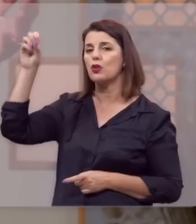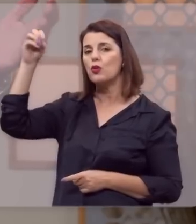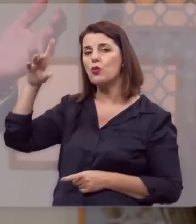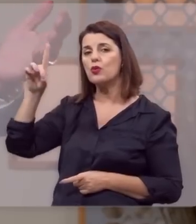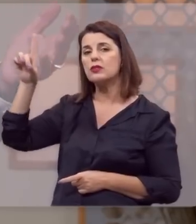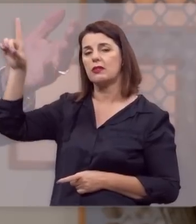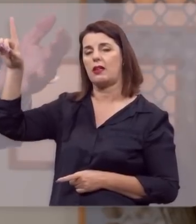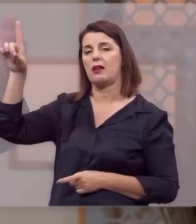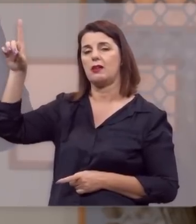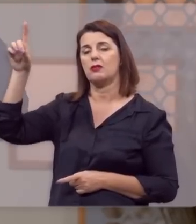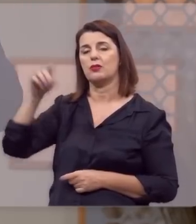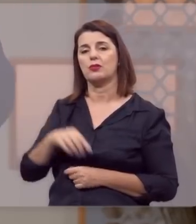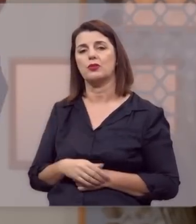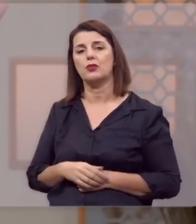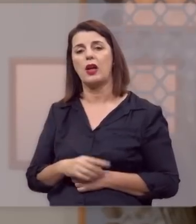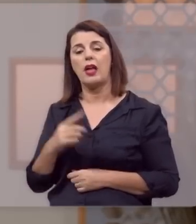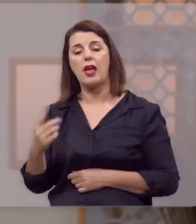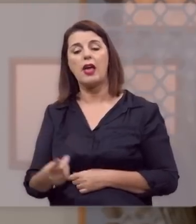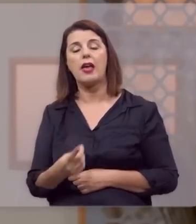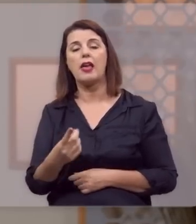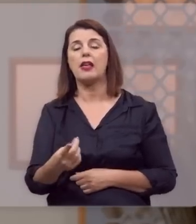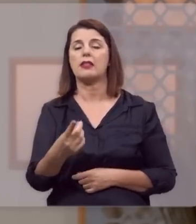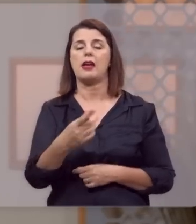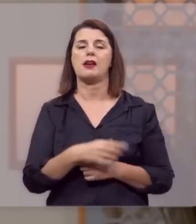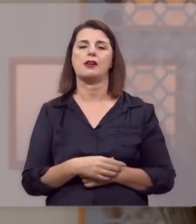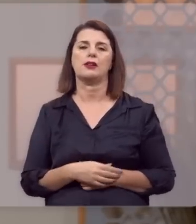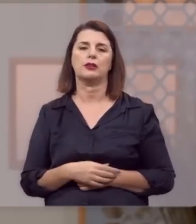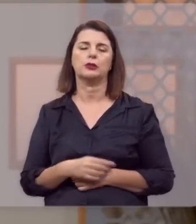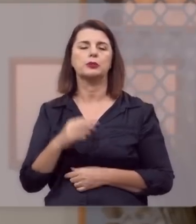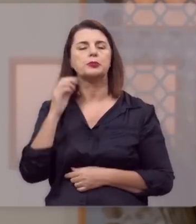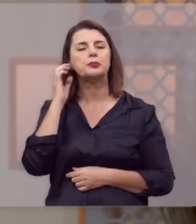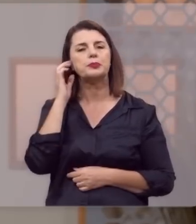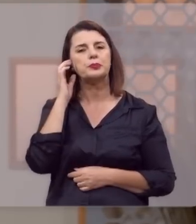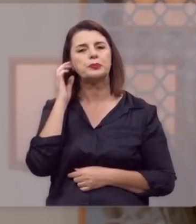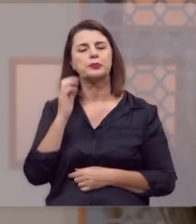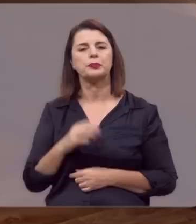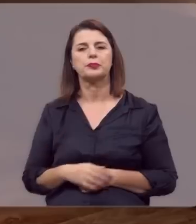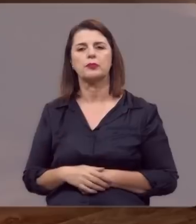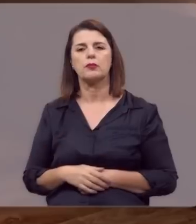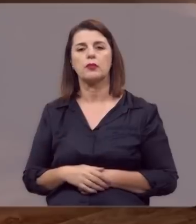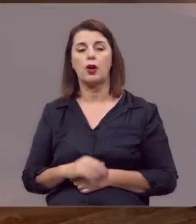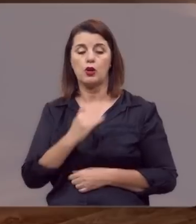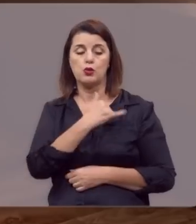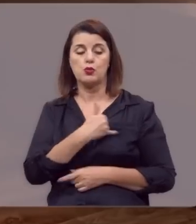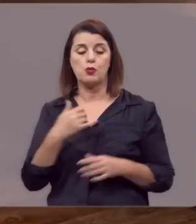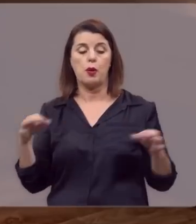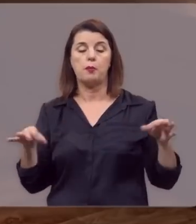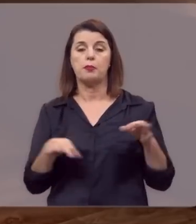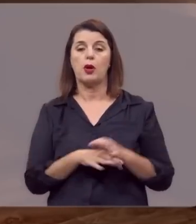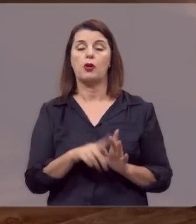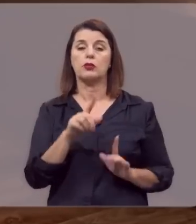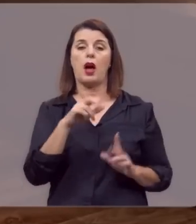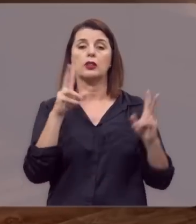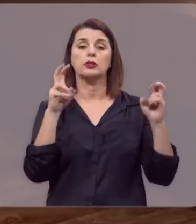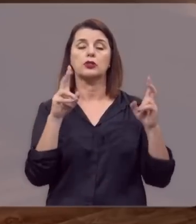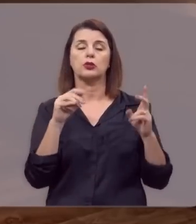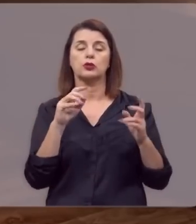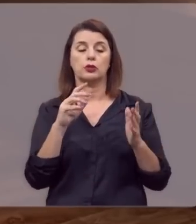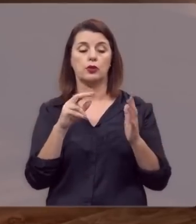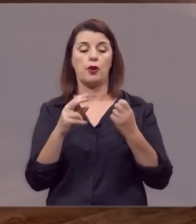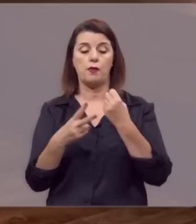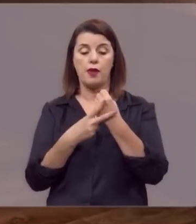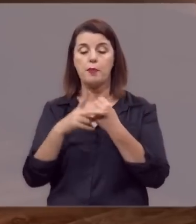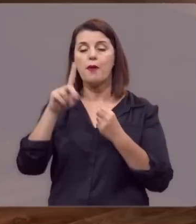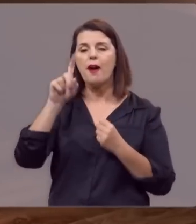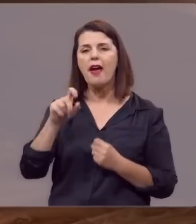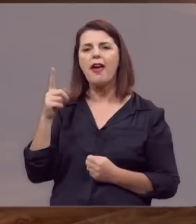coigual, coeterno e consubstancial com o Pai. João fecha esse assunto dizendo assim: e o Verbo era